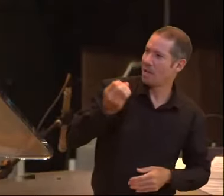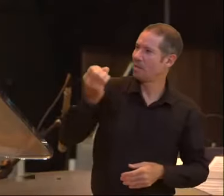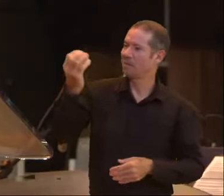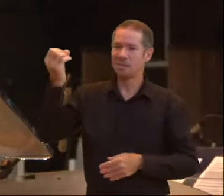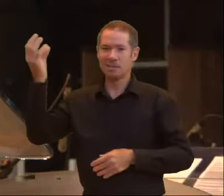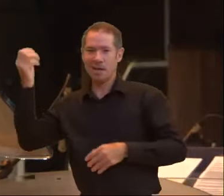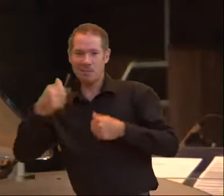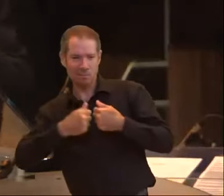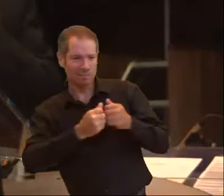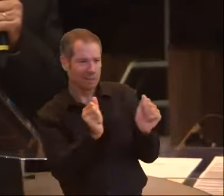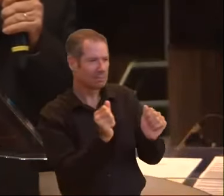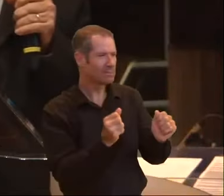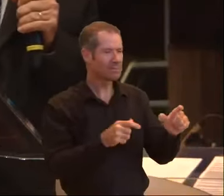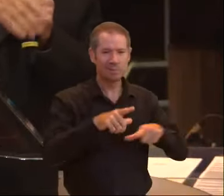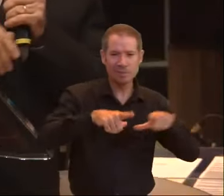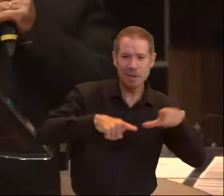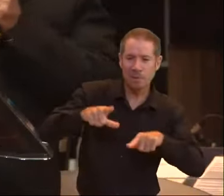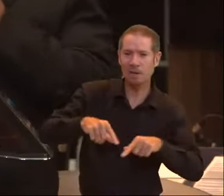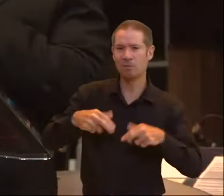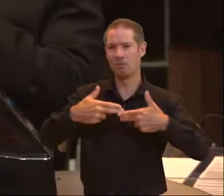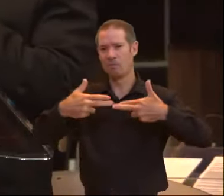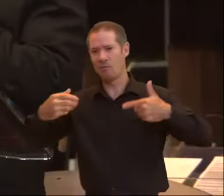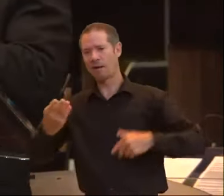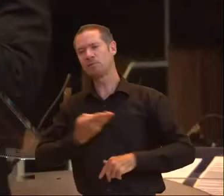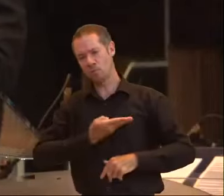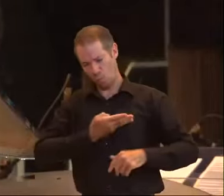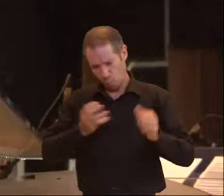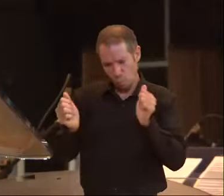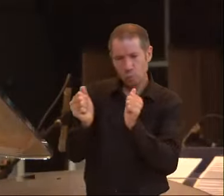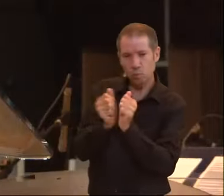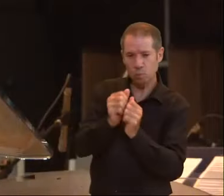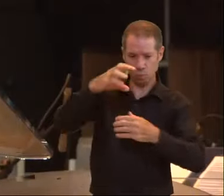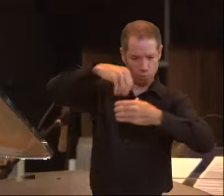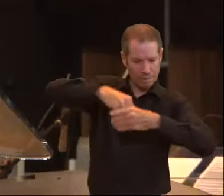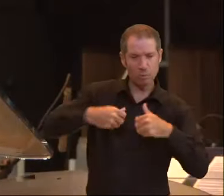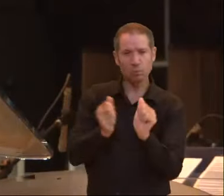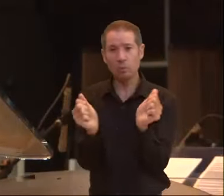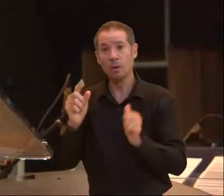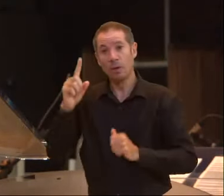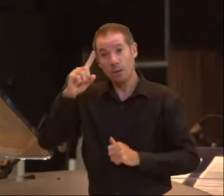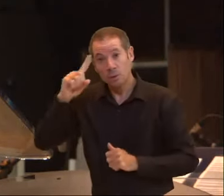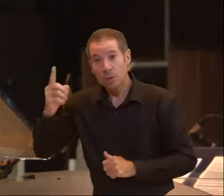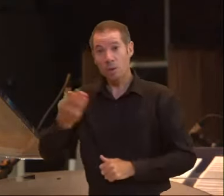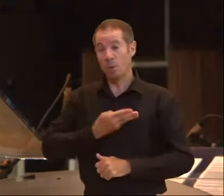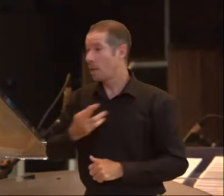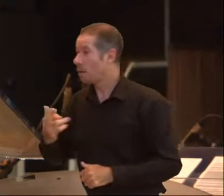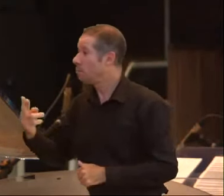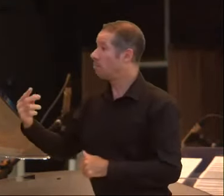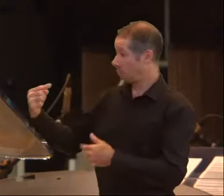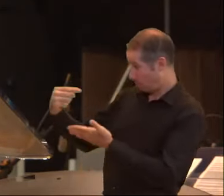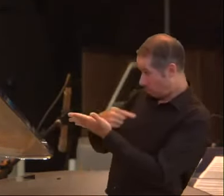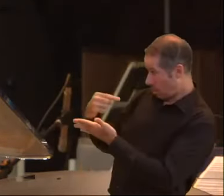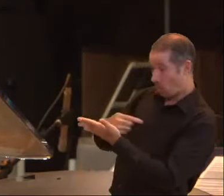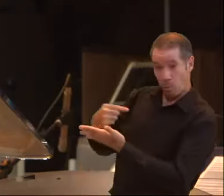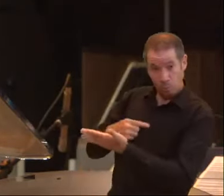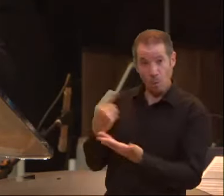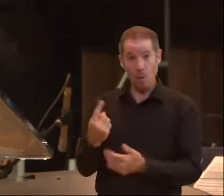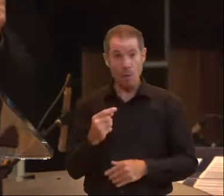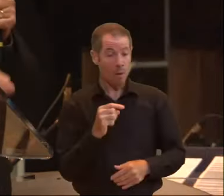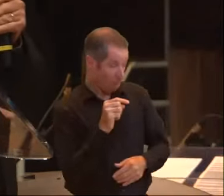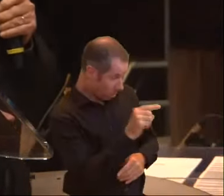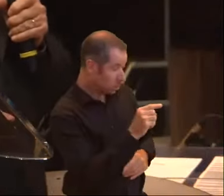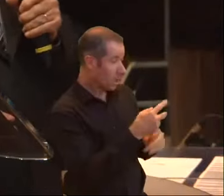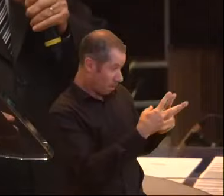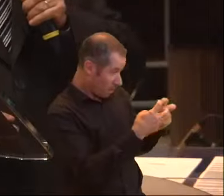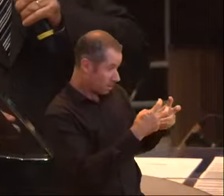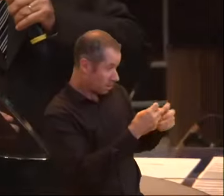para o trabalho, que iam vários colegas de trabalho também. E um dia um colega falou assim: Edson, você percebeu